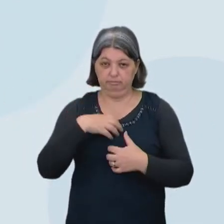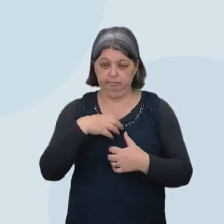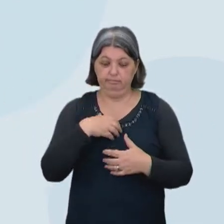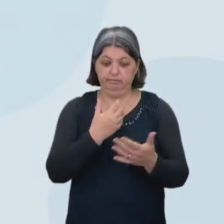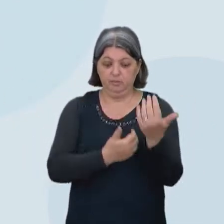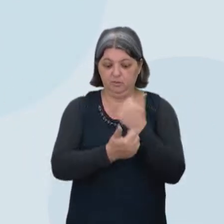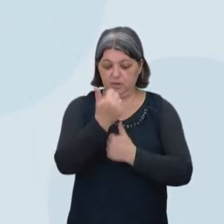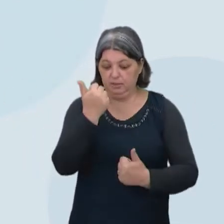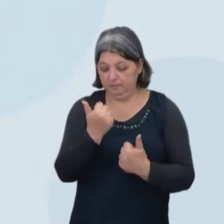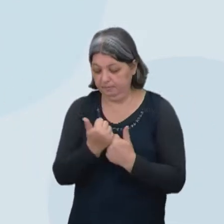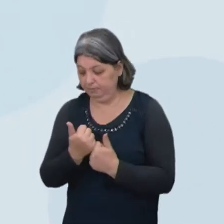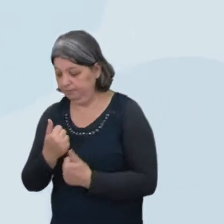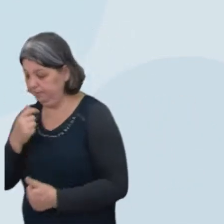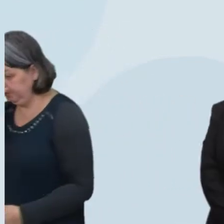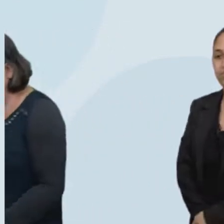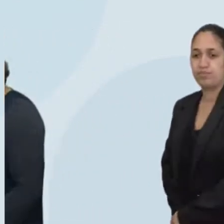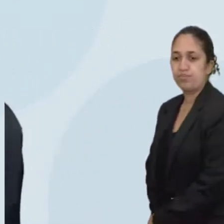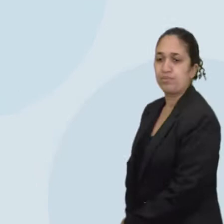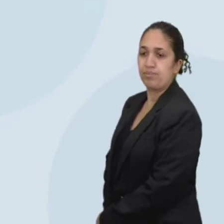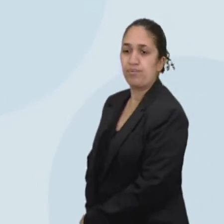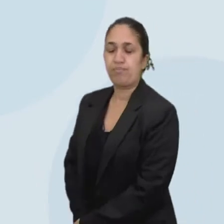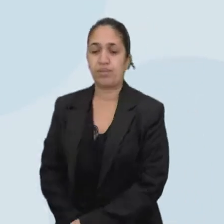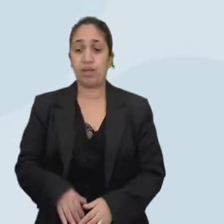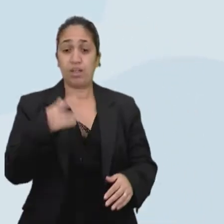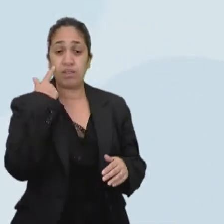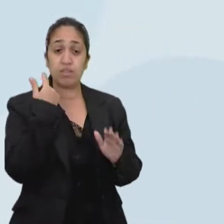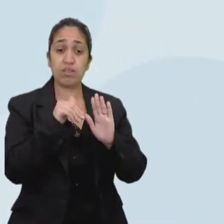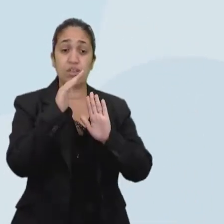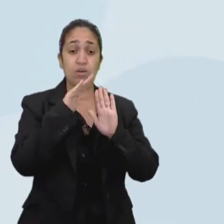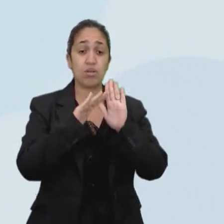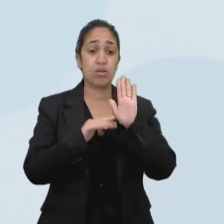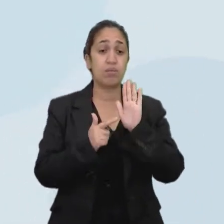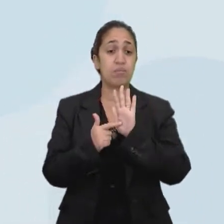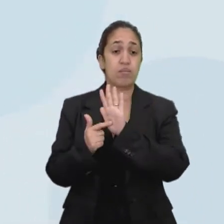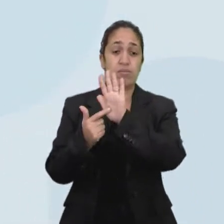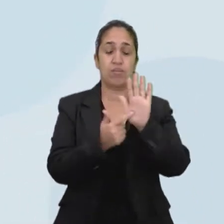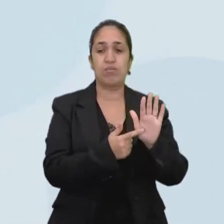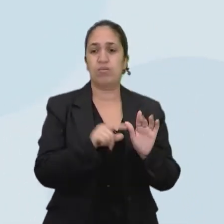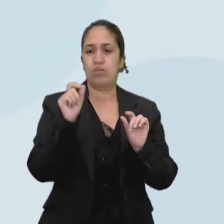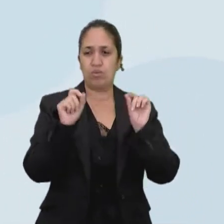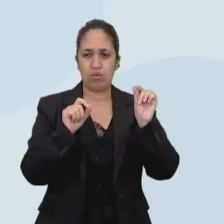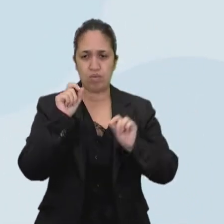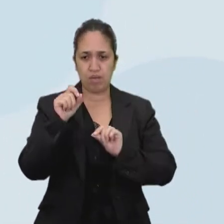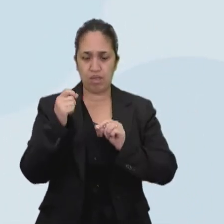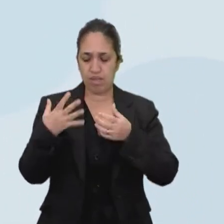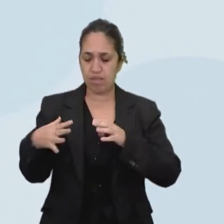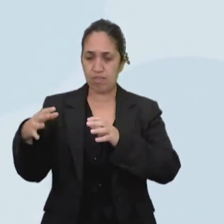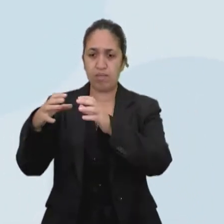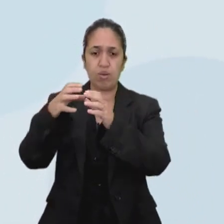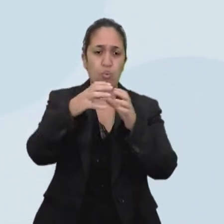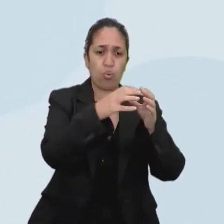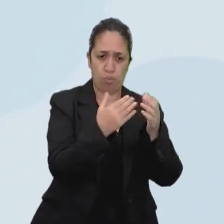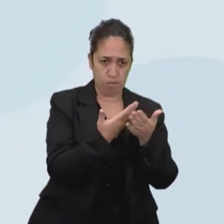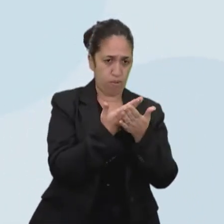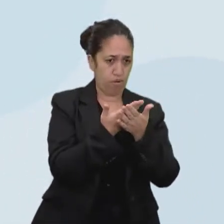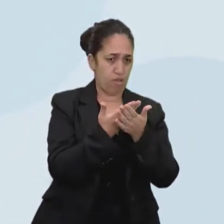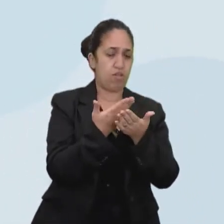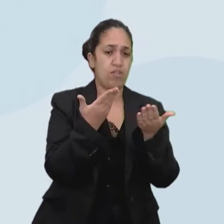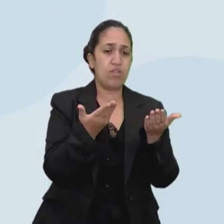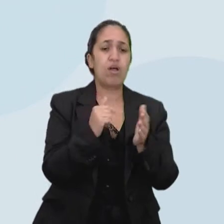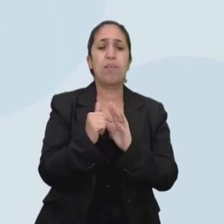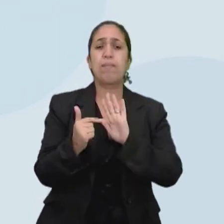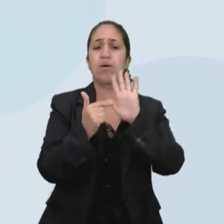dependendo do objetivo da pesquisa. O resultado de uma amostra implica que o resultado daquele grupo estudado indica